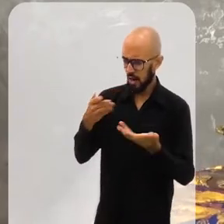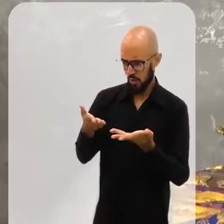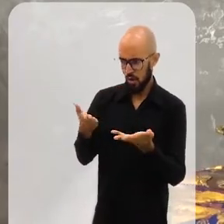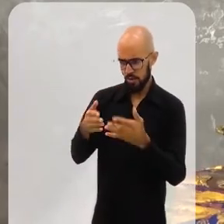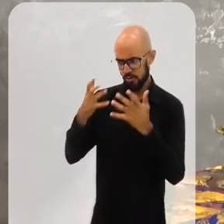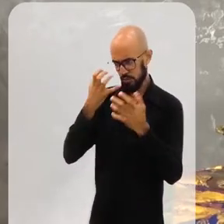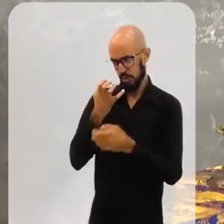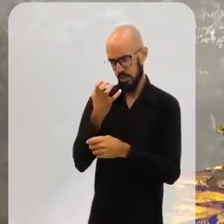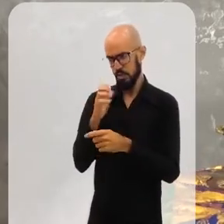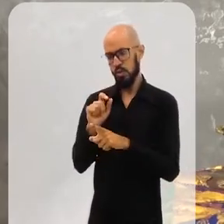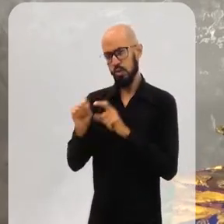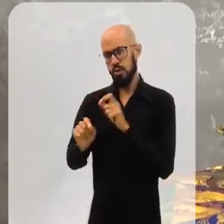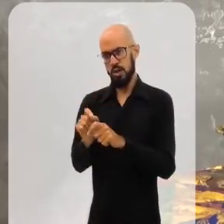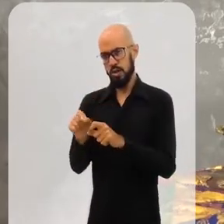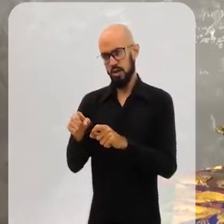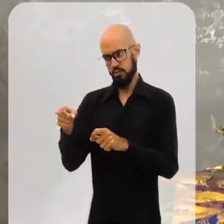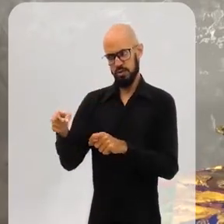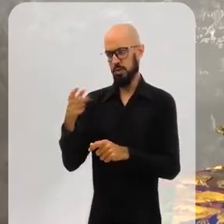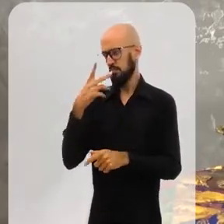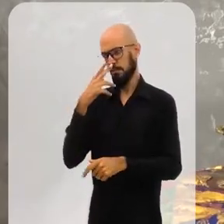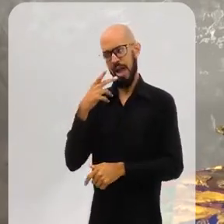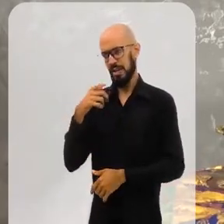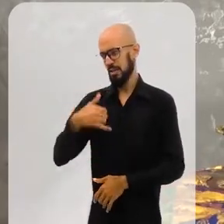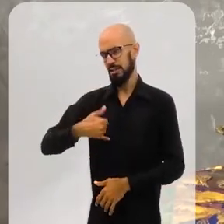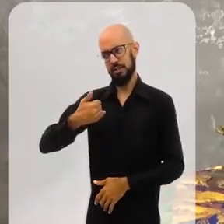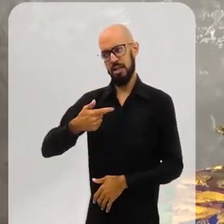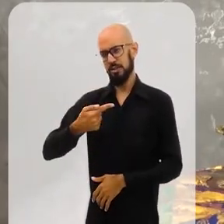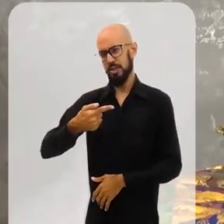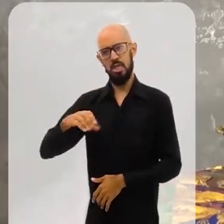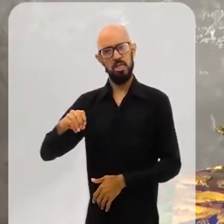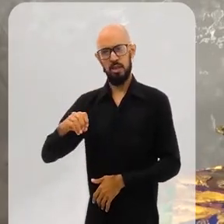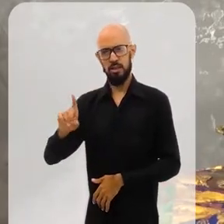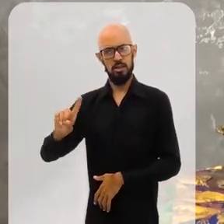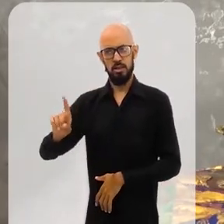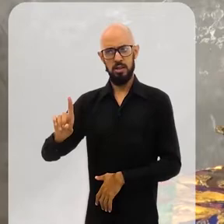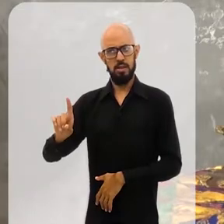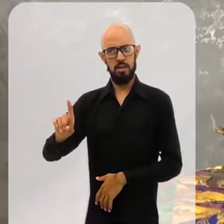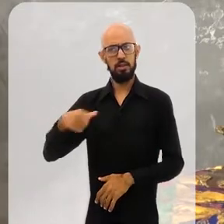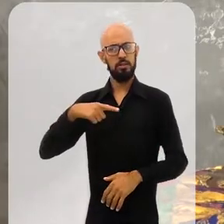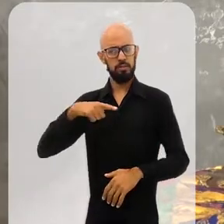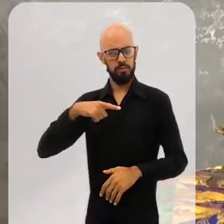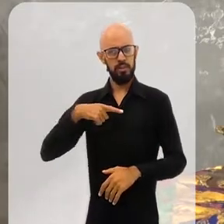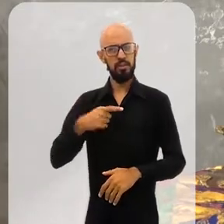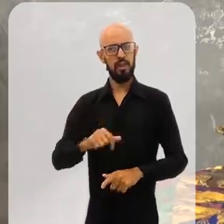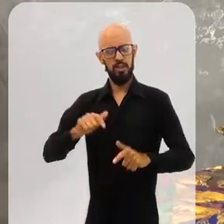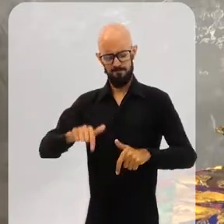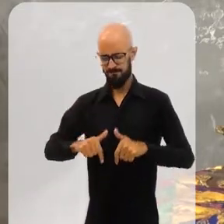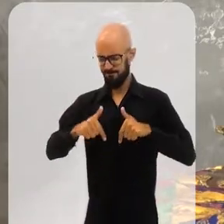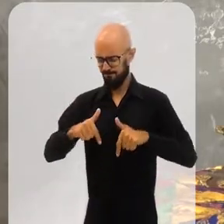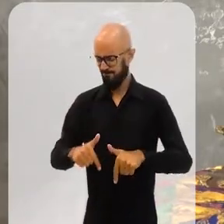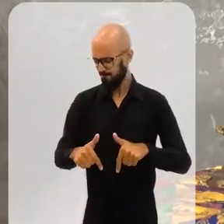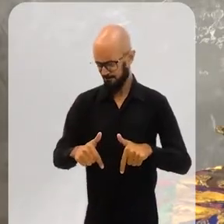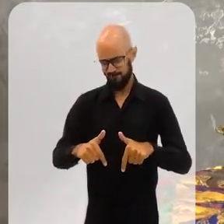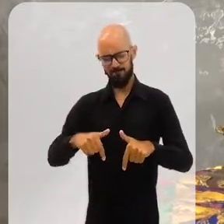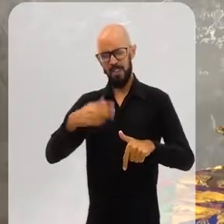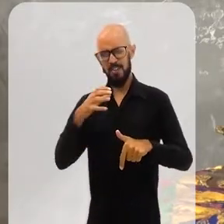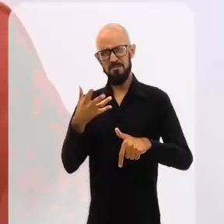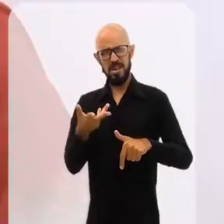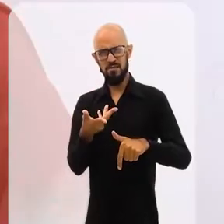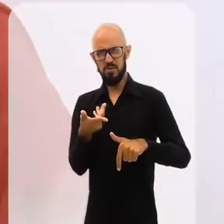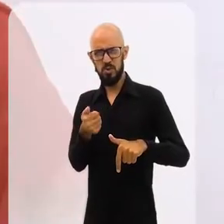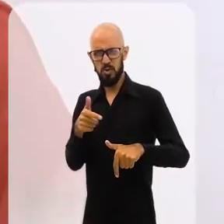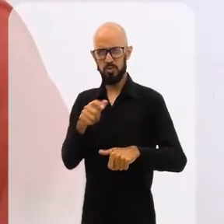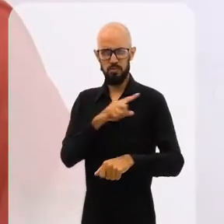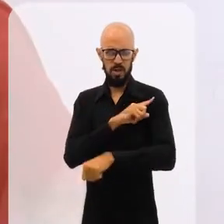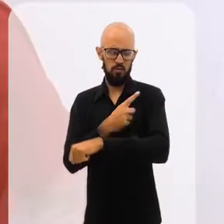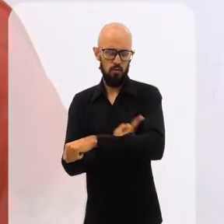exemplo, sinceramente, você não aparenta ter 70 anos e tem uma disposição maravilhosa,